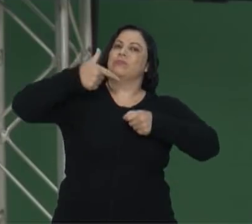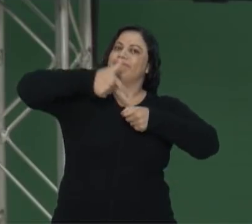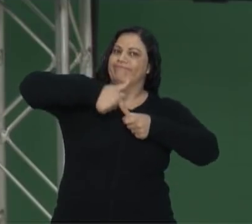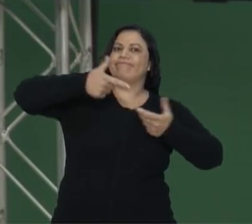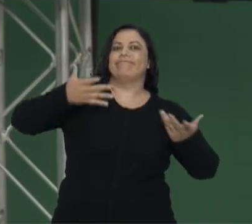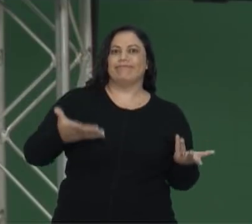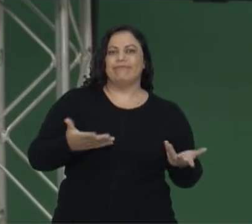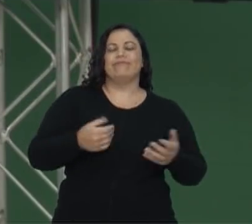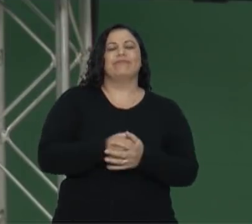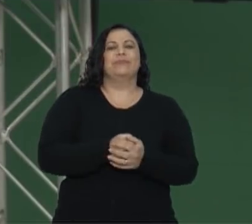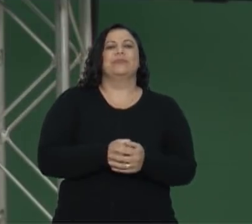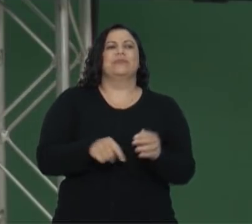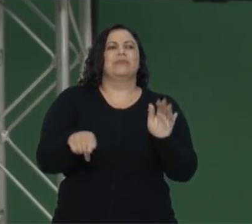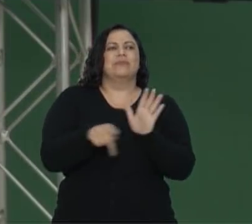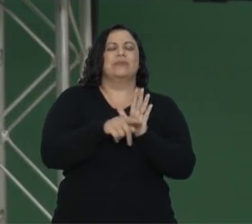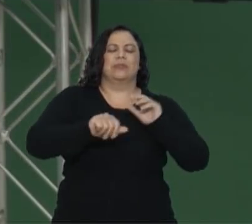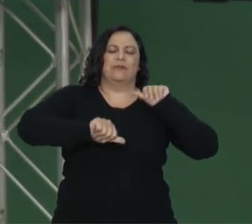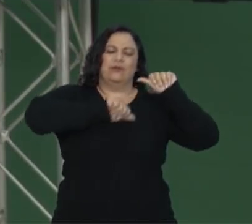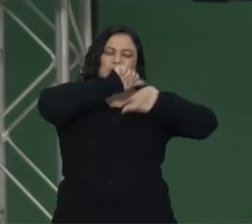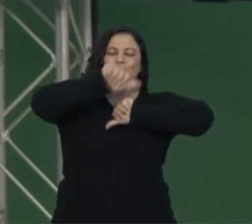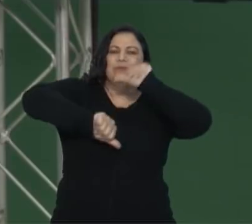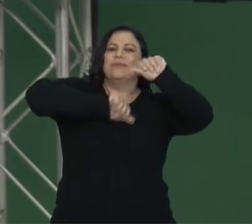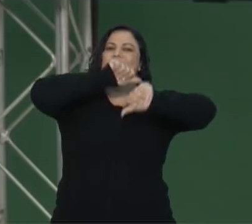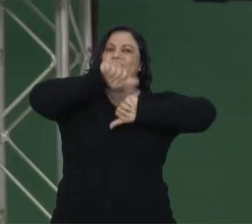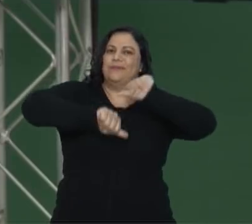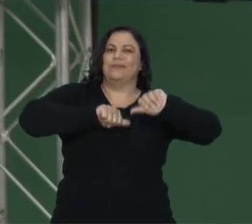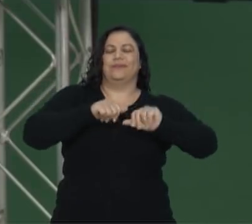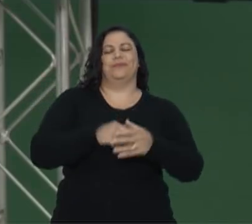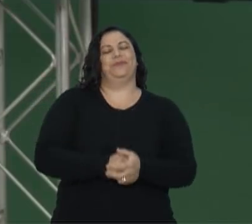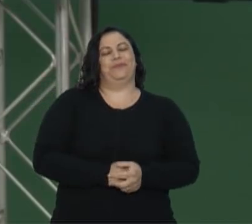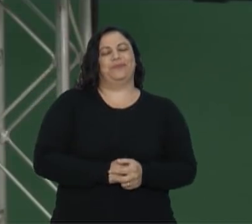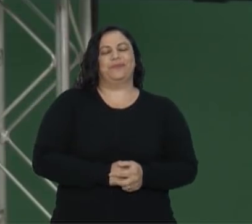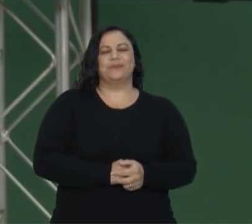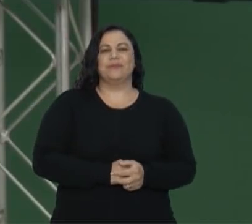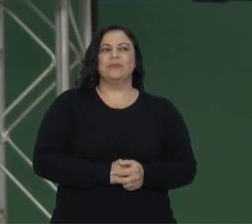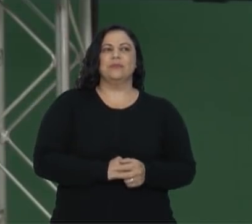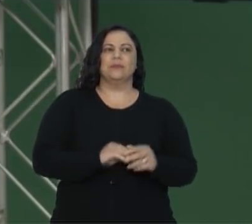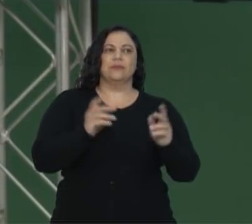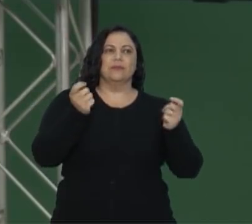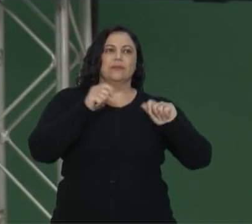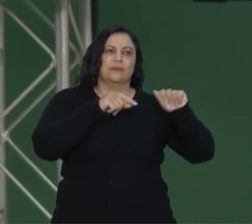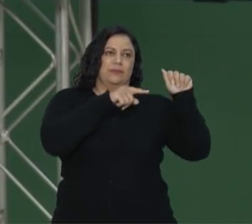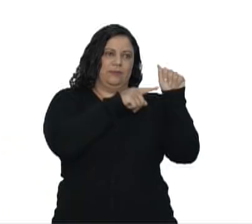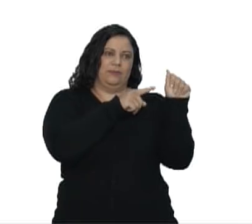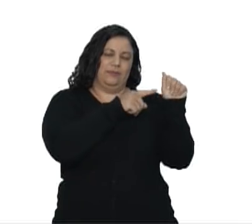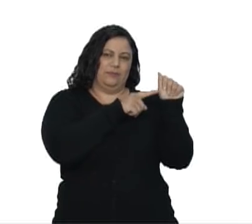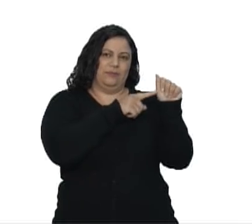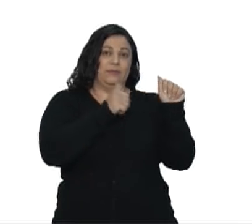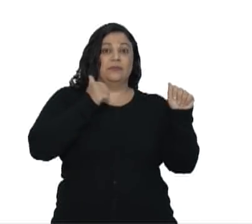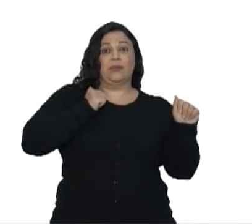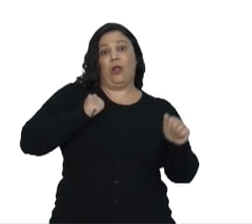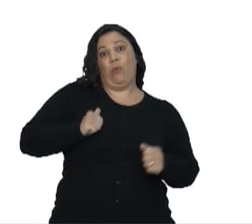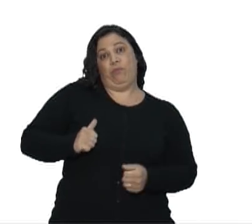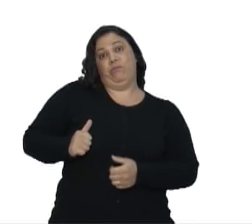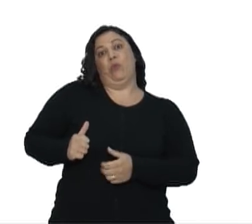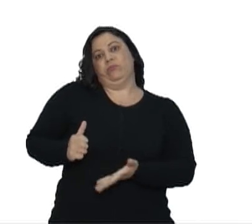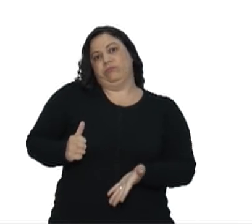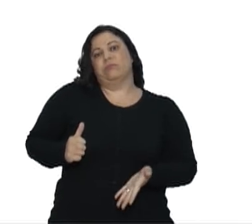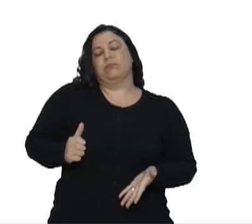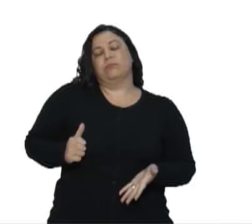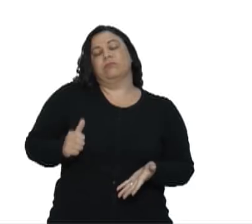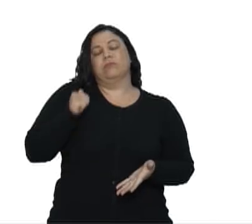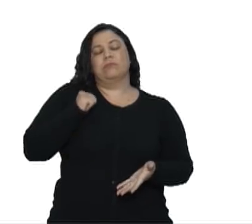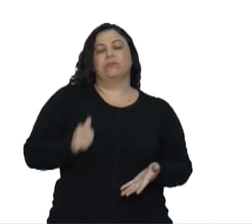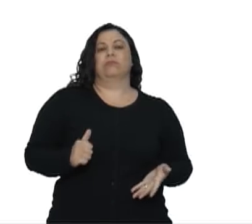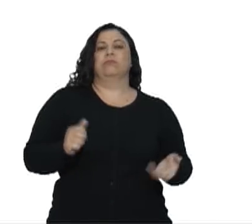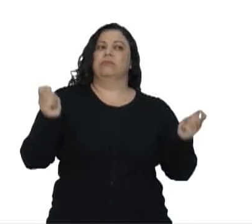para chegar num produto plástico. Palhas vegetais, né? Então eu posso encontrar na natureza e fazer uma bolsa,